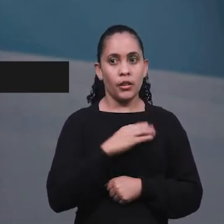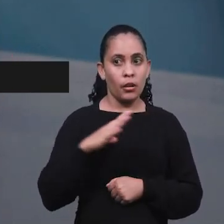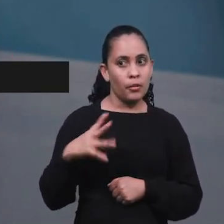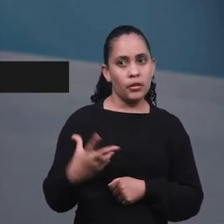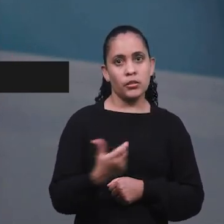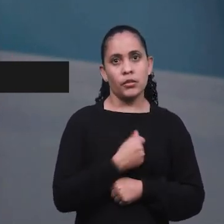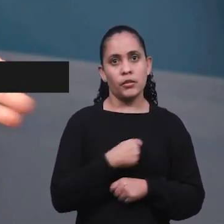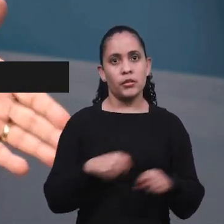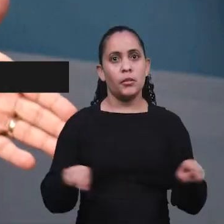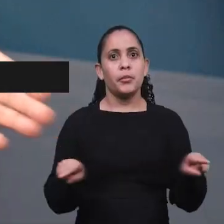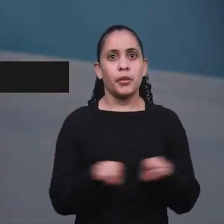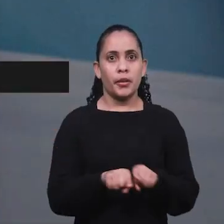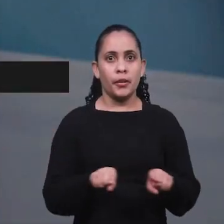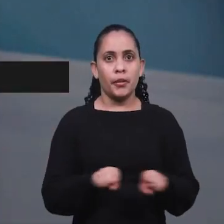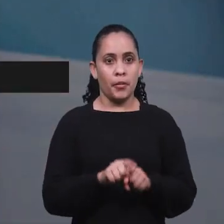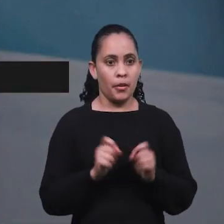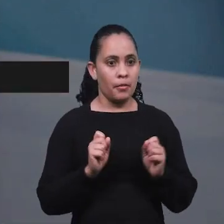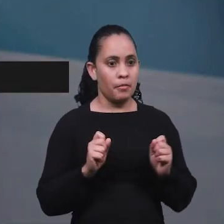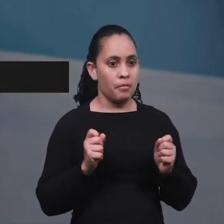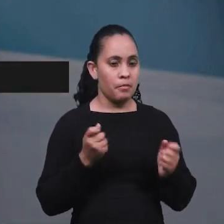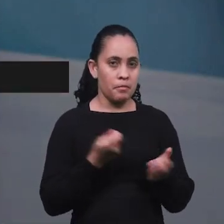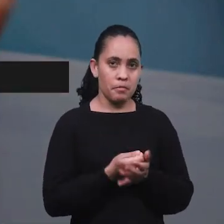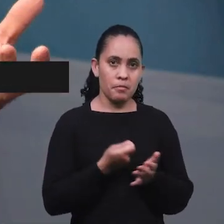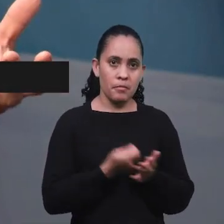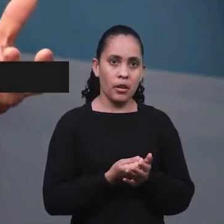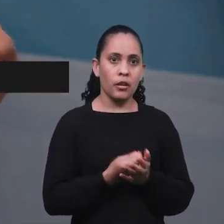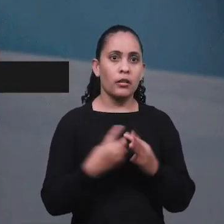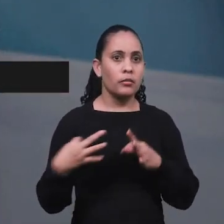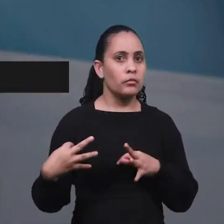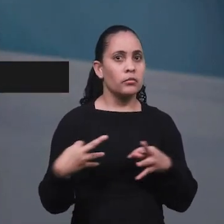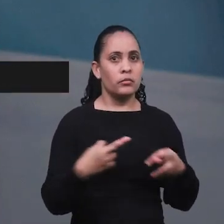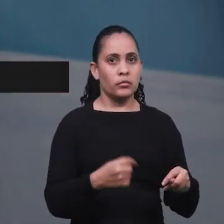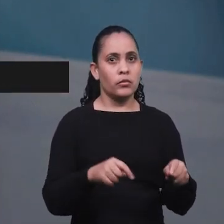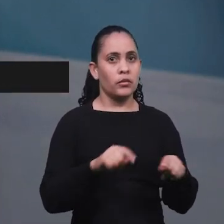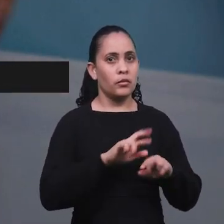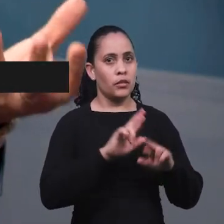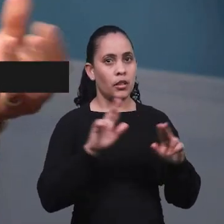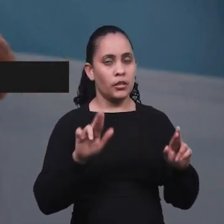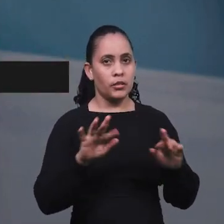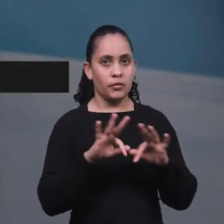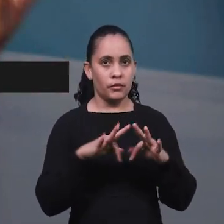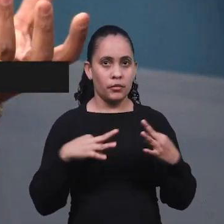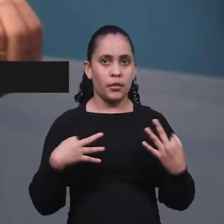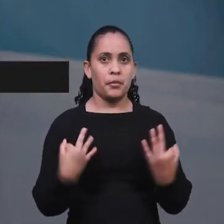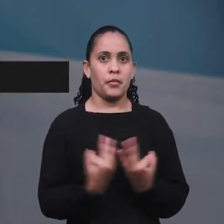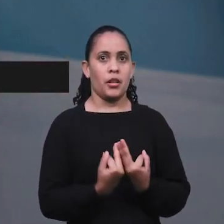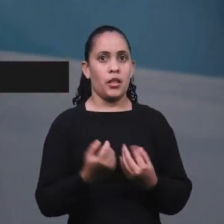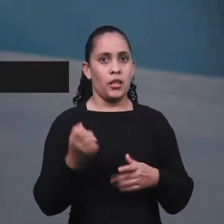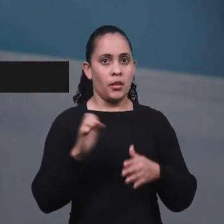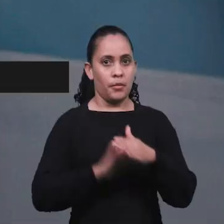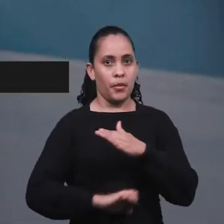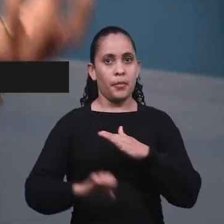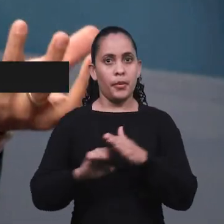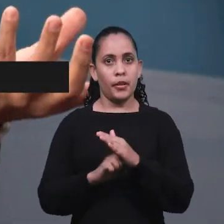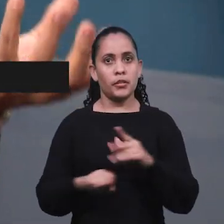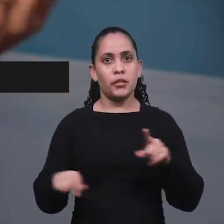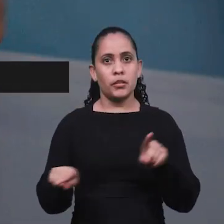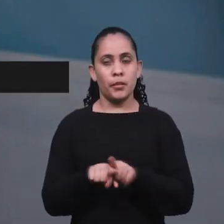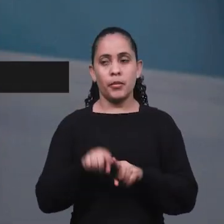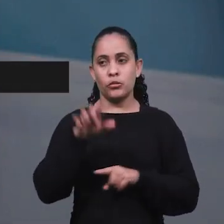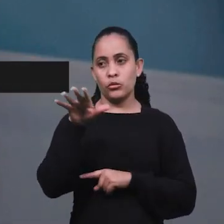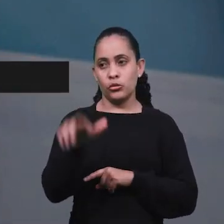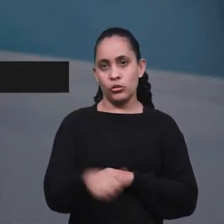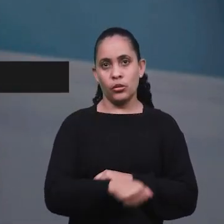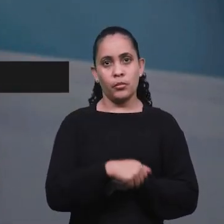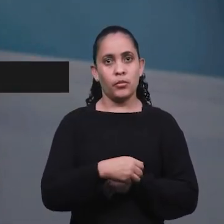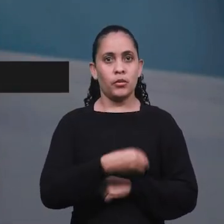de escape para o inventário e para os impostos. Grandes famílias, empresas, pessoas de bens